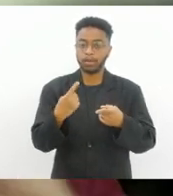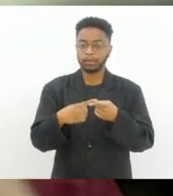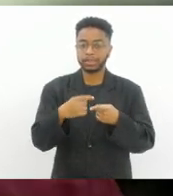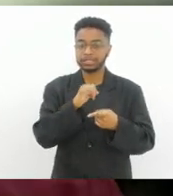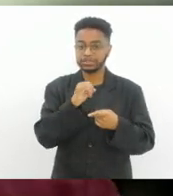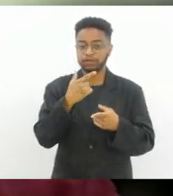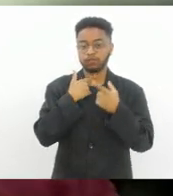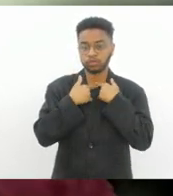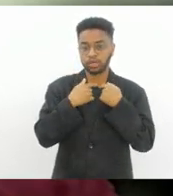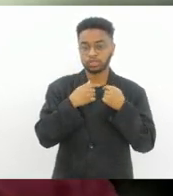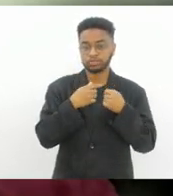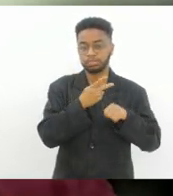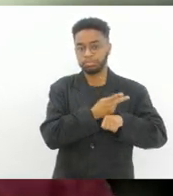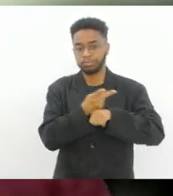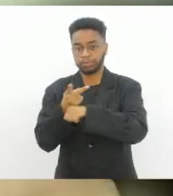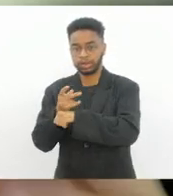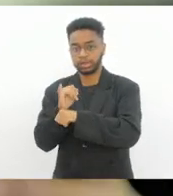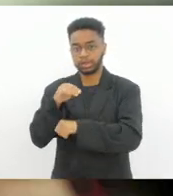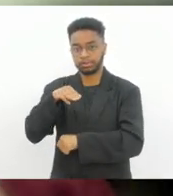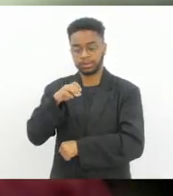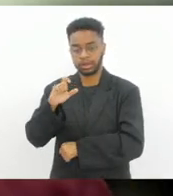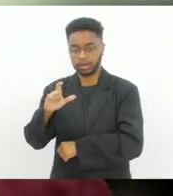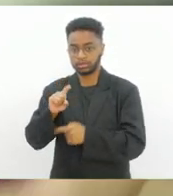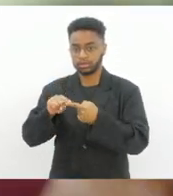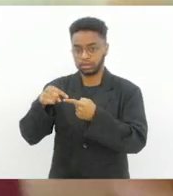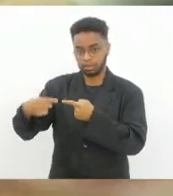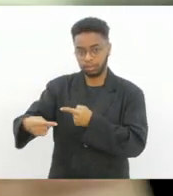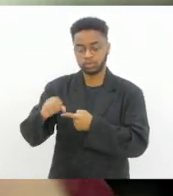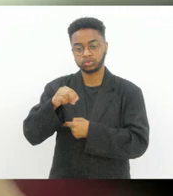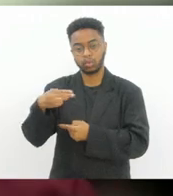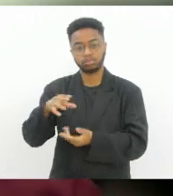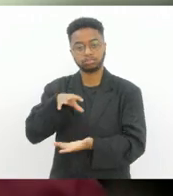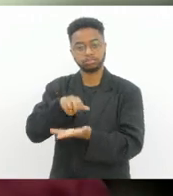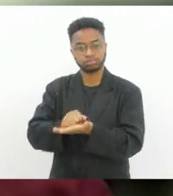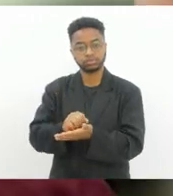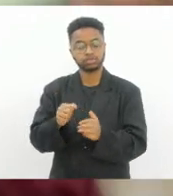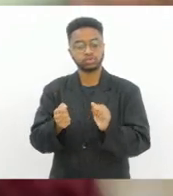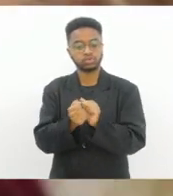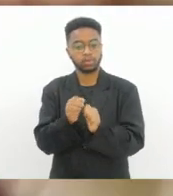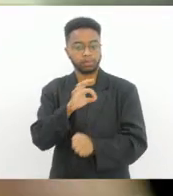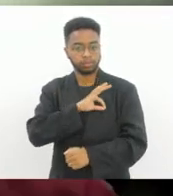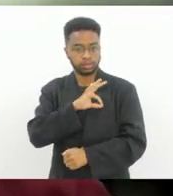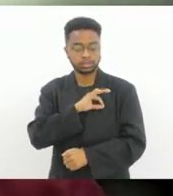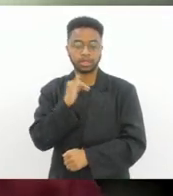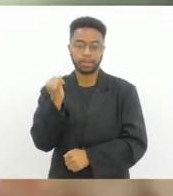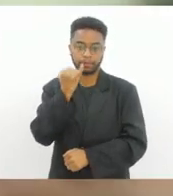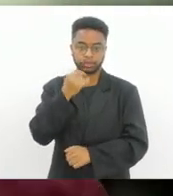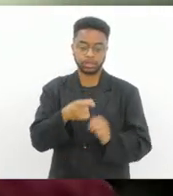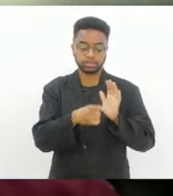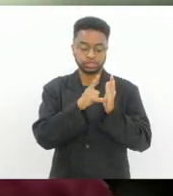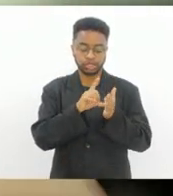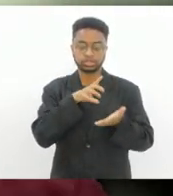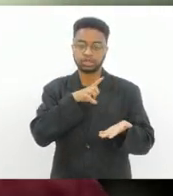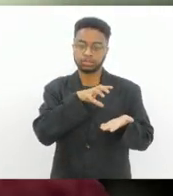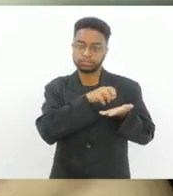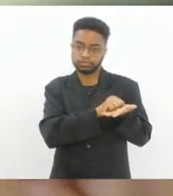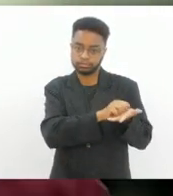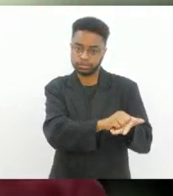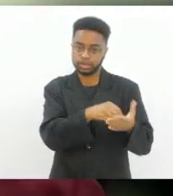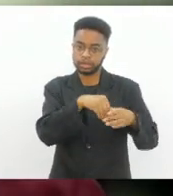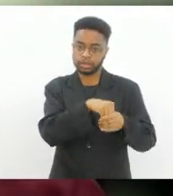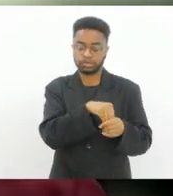queira seguir depois com o registro da ocorrência, com o processo. Tudo isso é importante que esteja registrado, o serviço